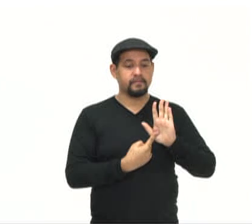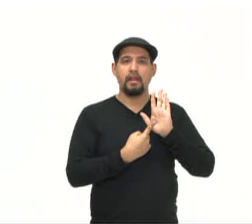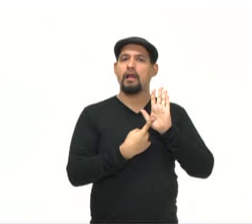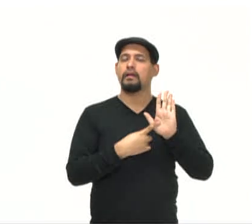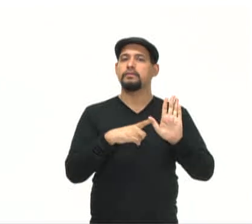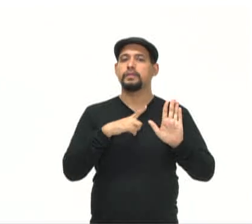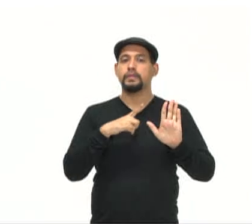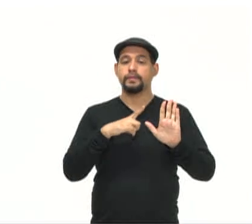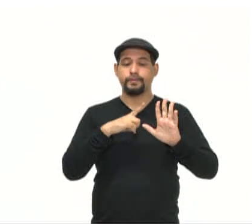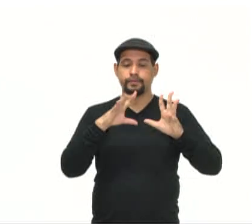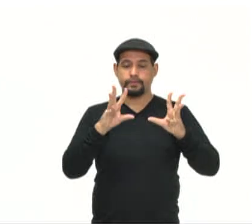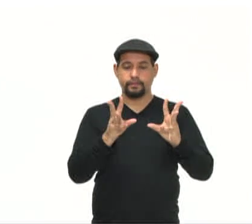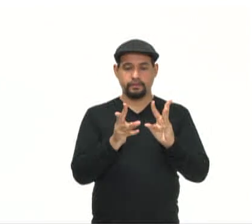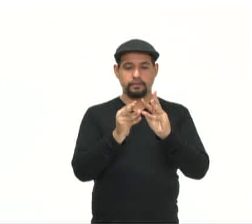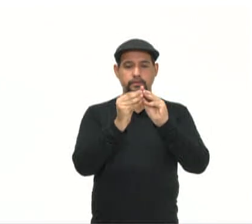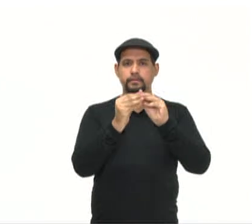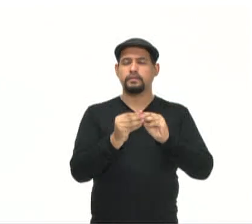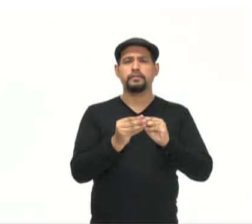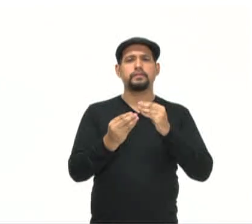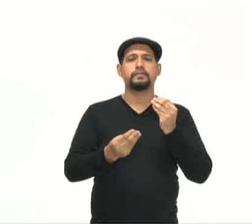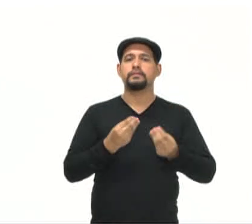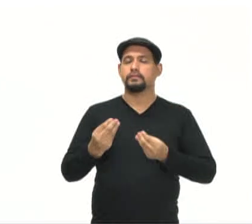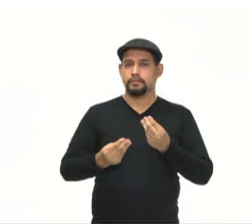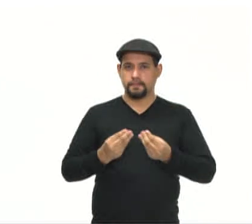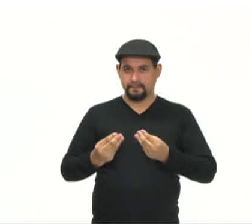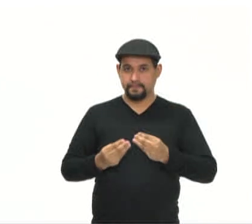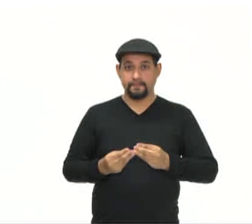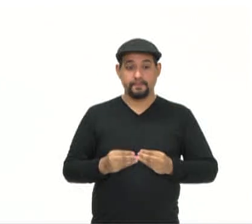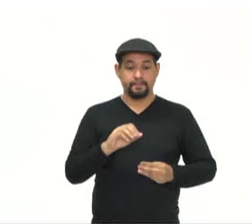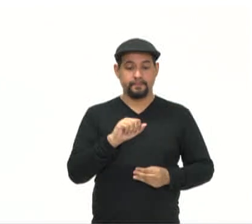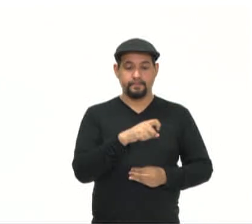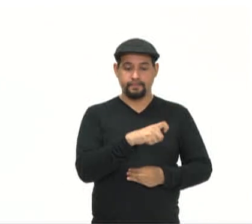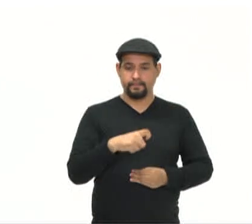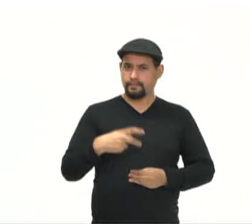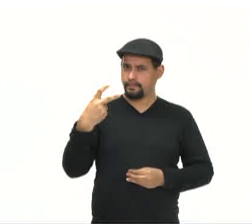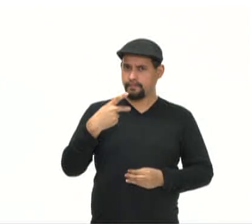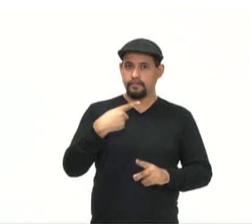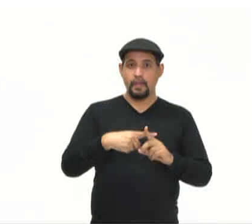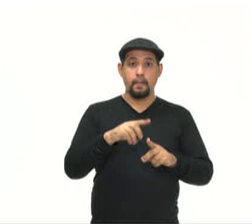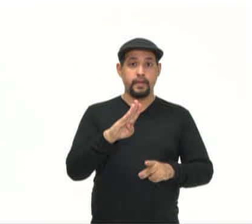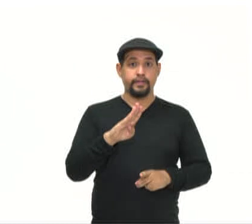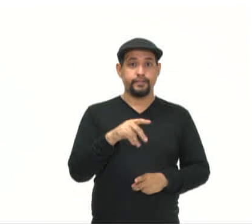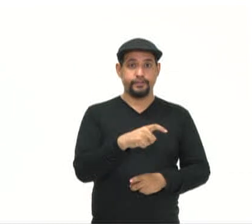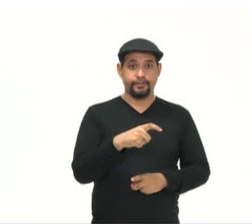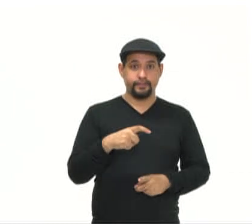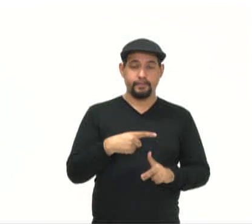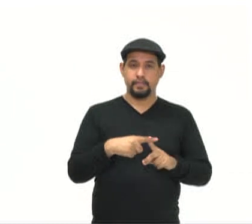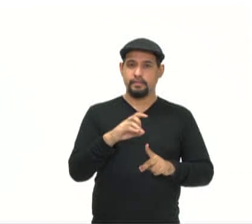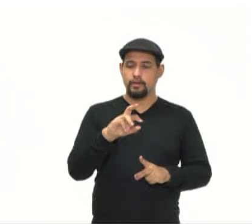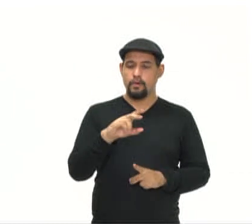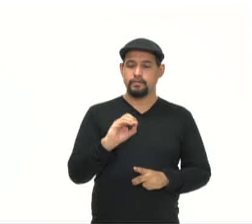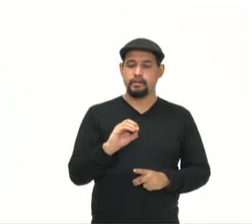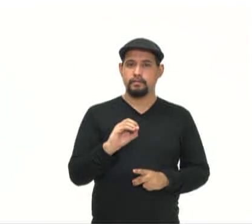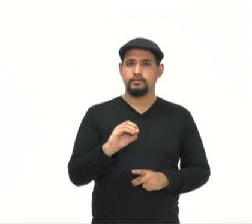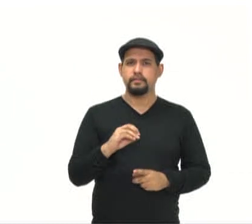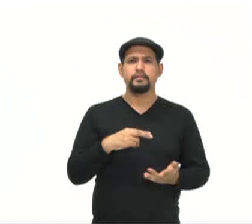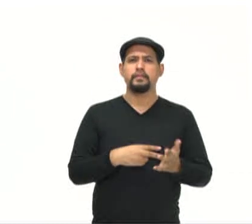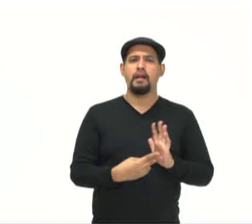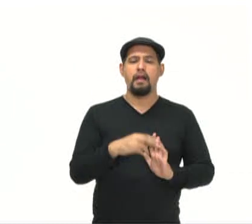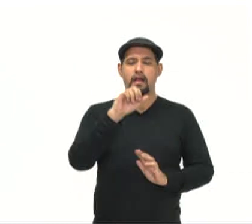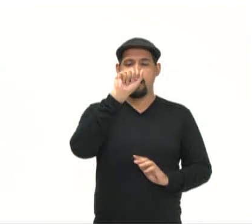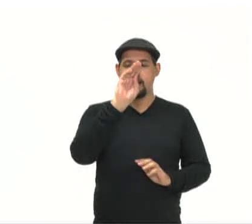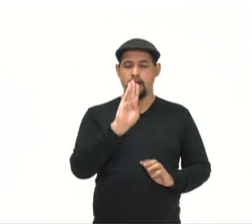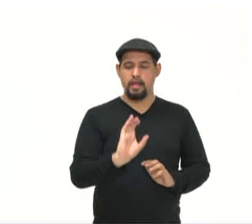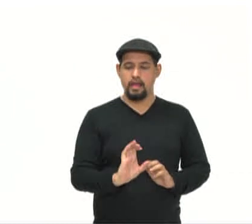reduzida da seguinte maneira e a x ao quadrado + BX + C = 0 em que a